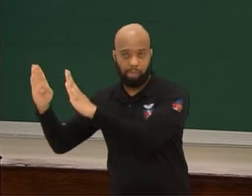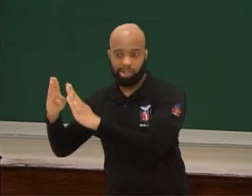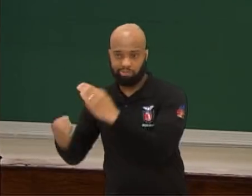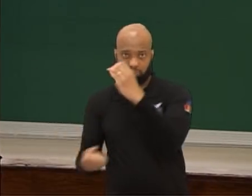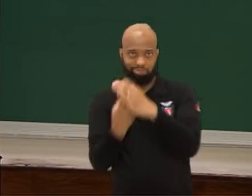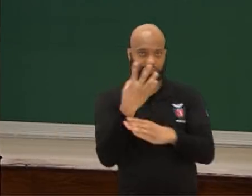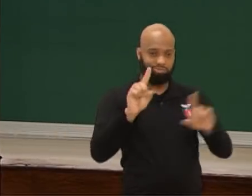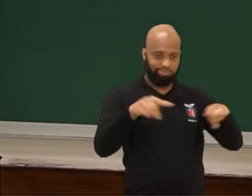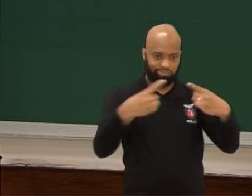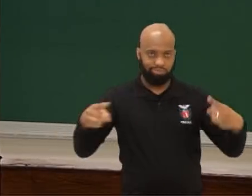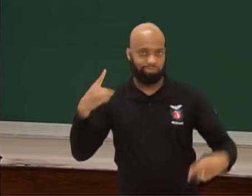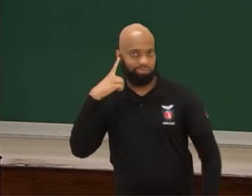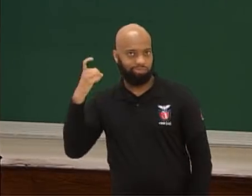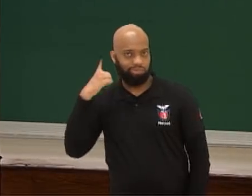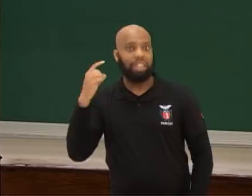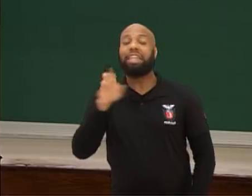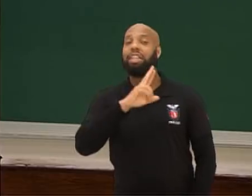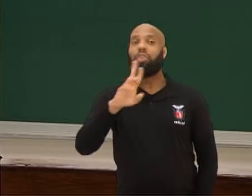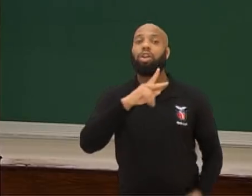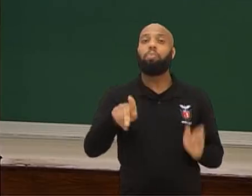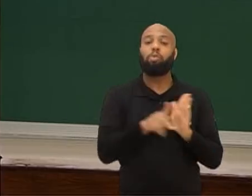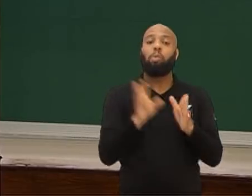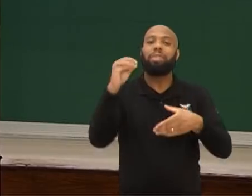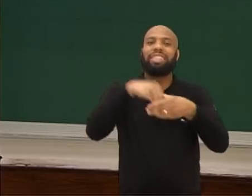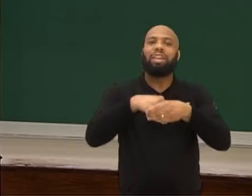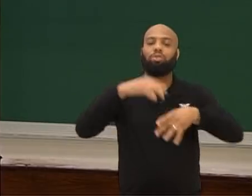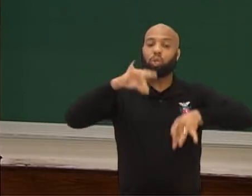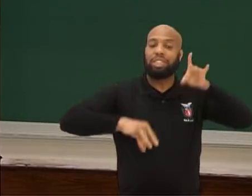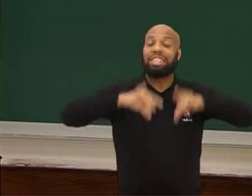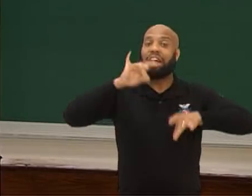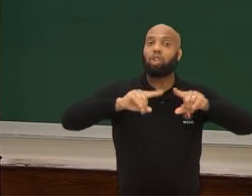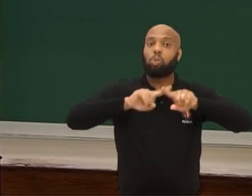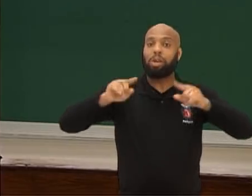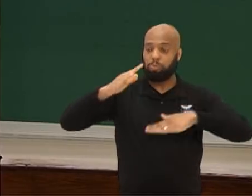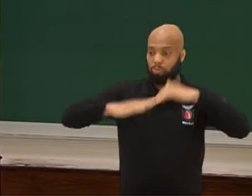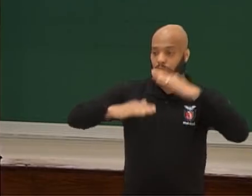sonoplastia. É um elemento a ser considerado na execução da peça teatral.